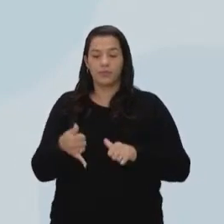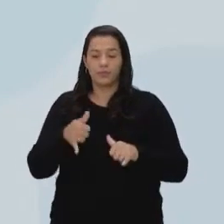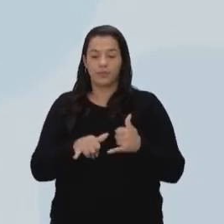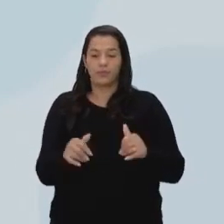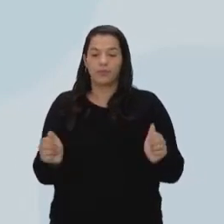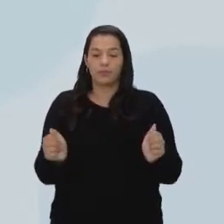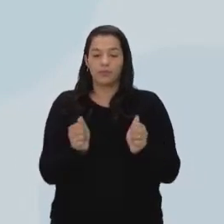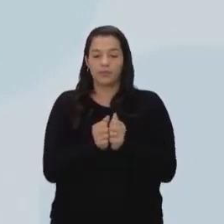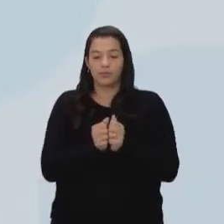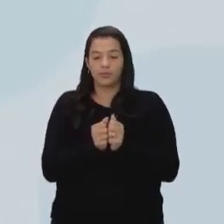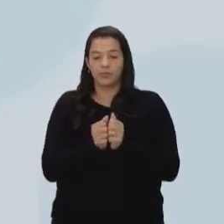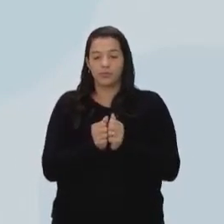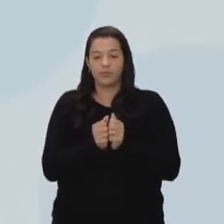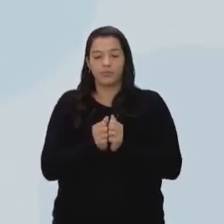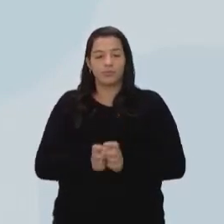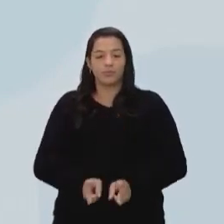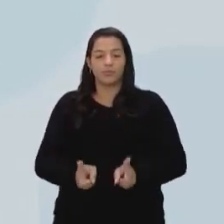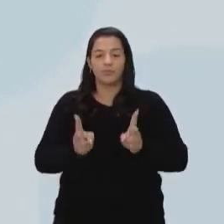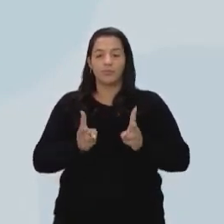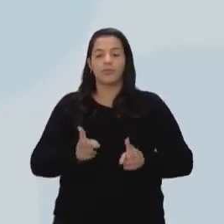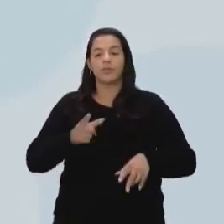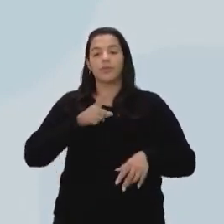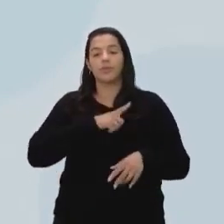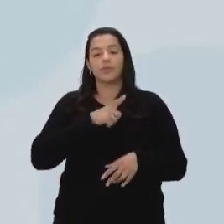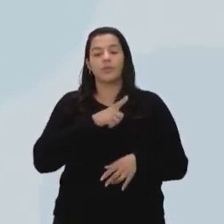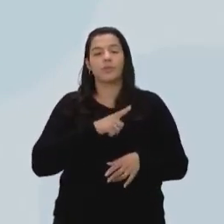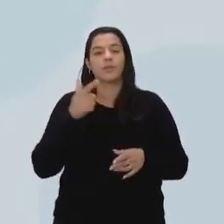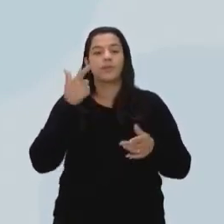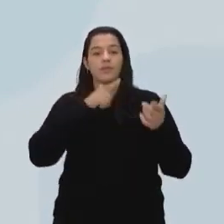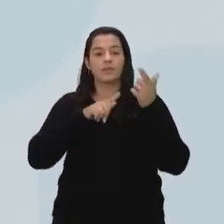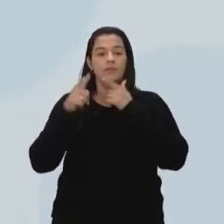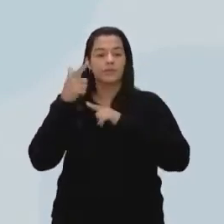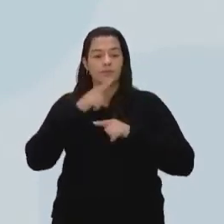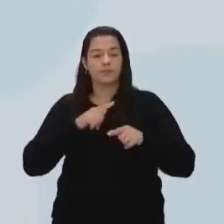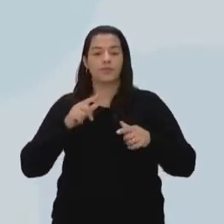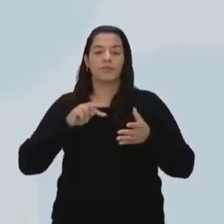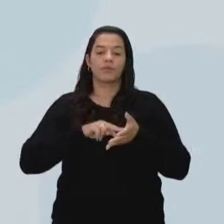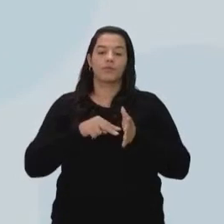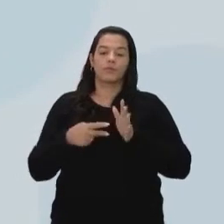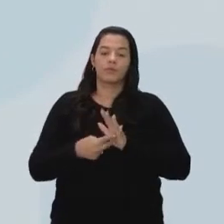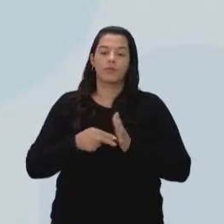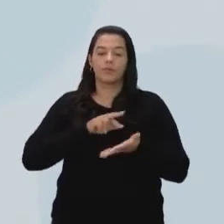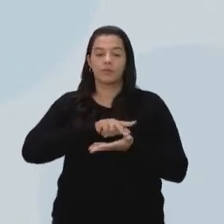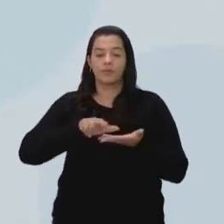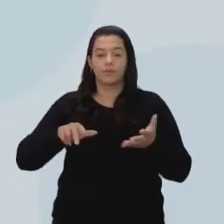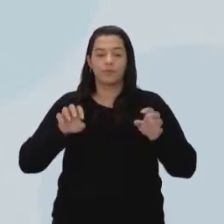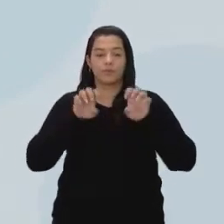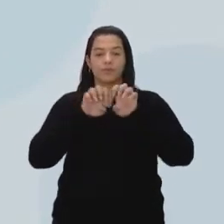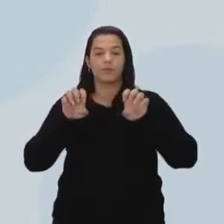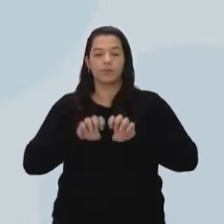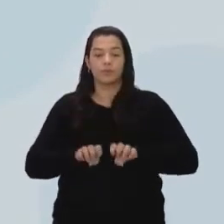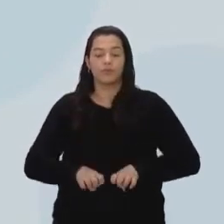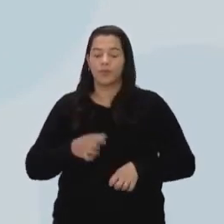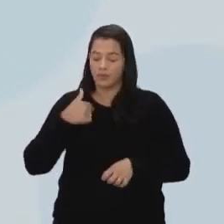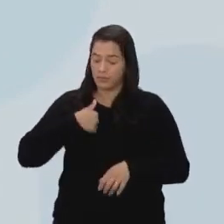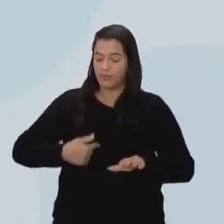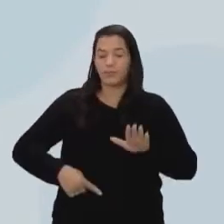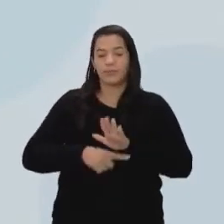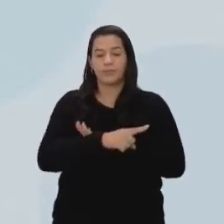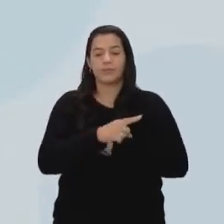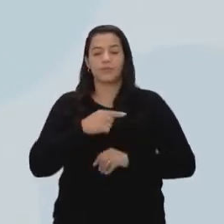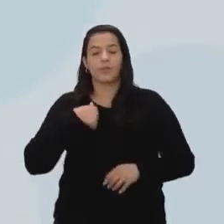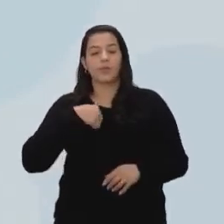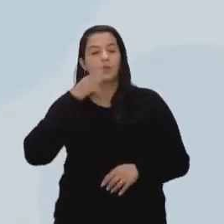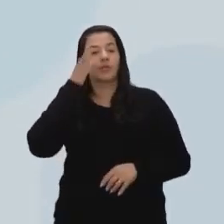juntos, eternamente, para poder dar a configuração da estrutura. Eu tenho mais uma pergunta. Eu